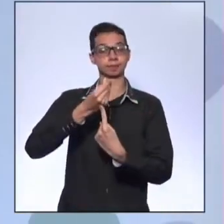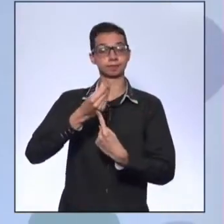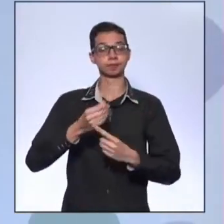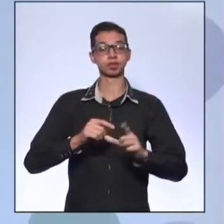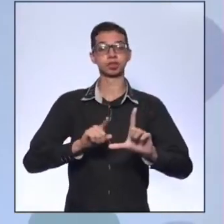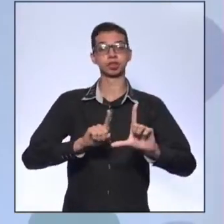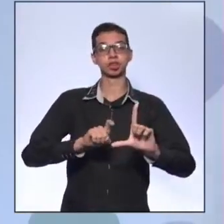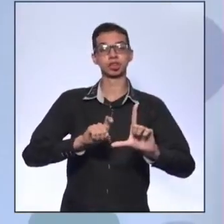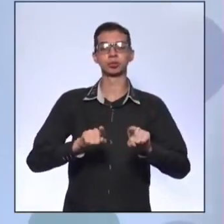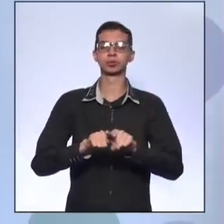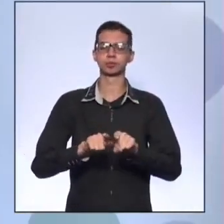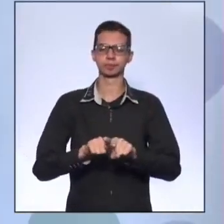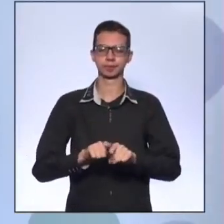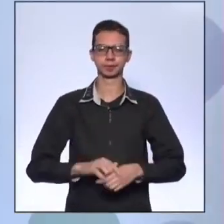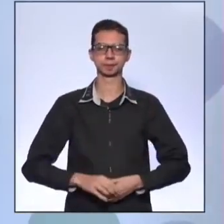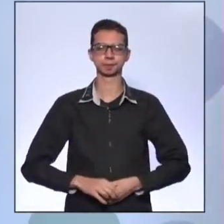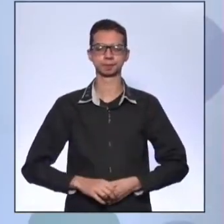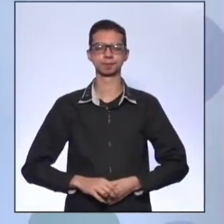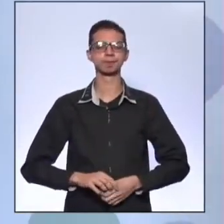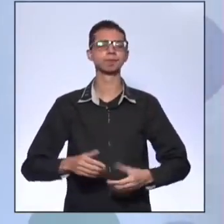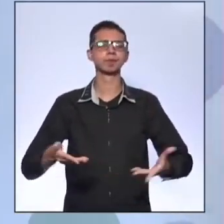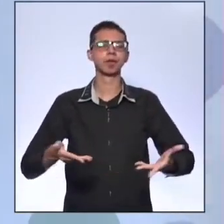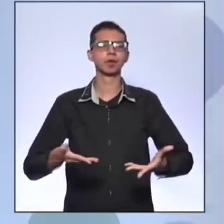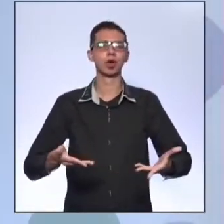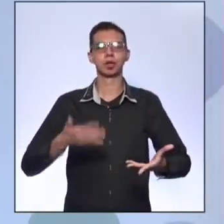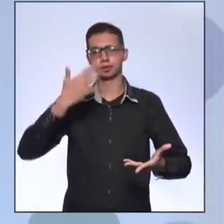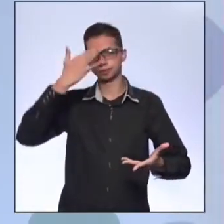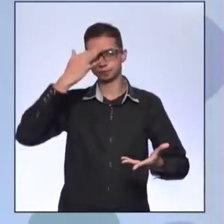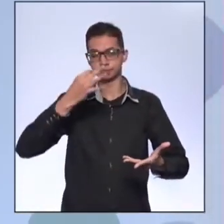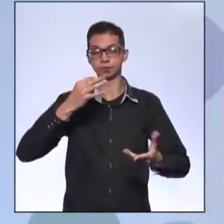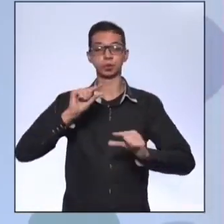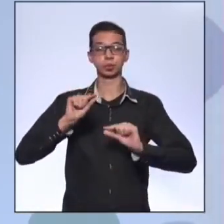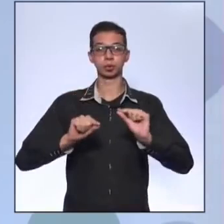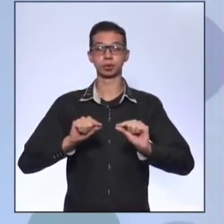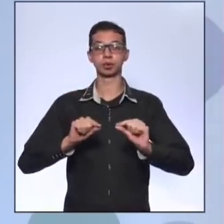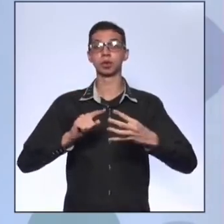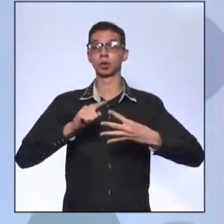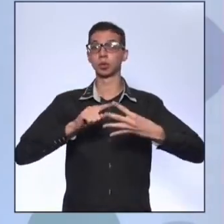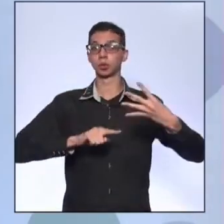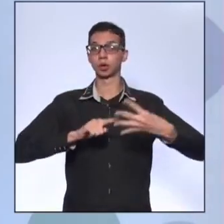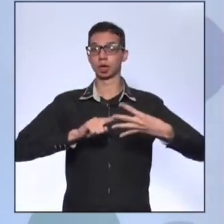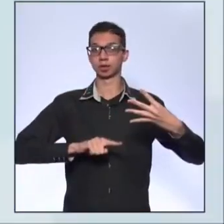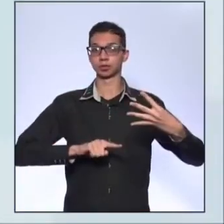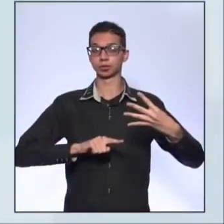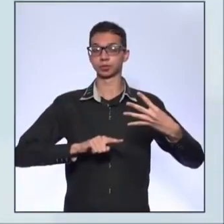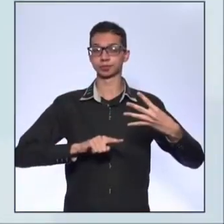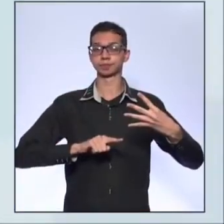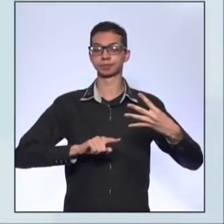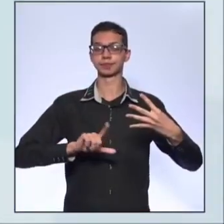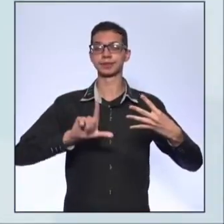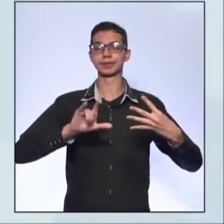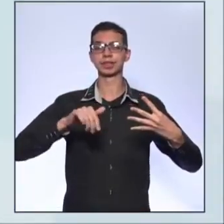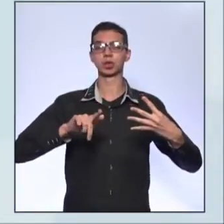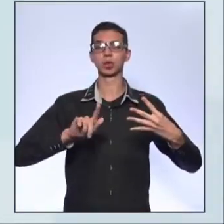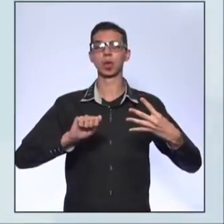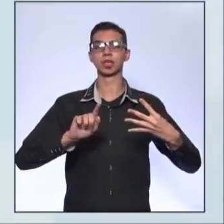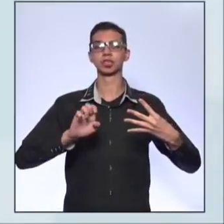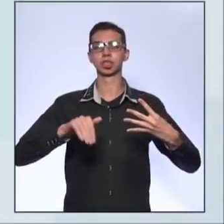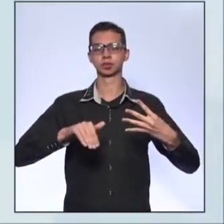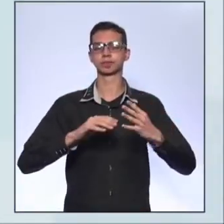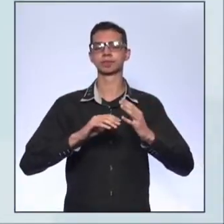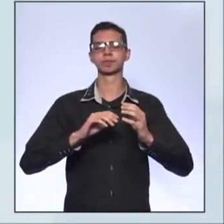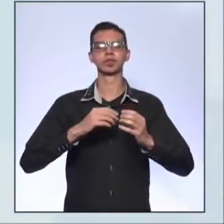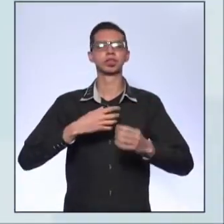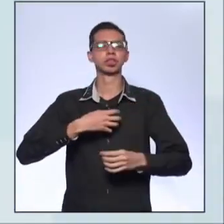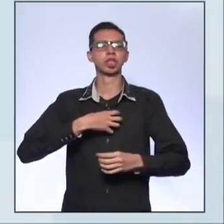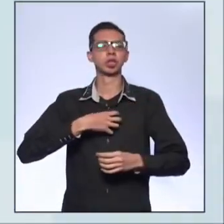Então, vamos lá. Vamos conhecer alguns conceitos. Nós temos 4 linguagens artísticas diferentes. A primeira aí que aparece